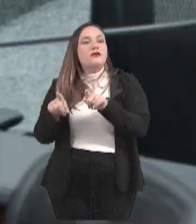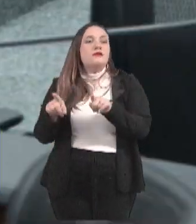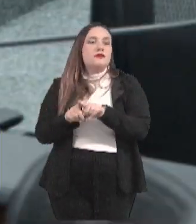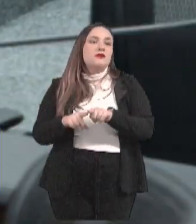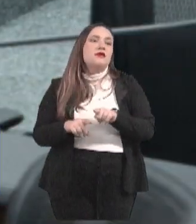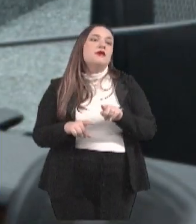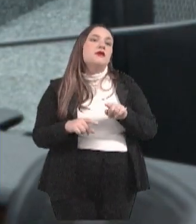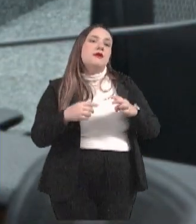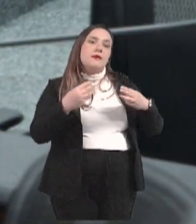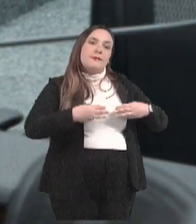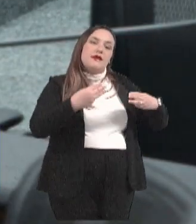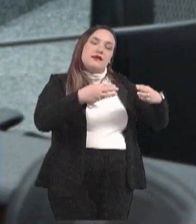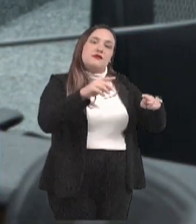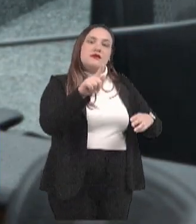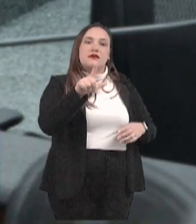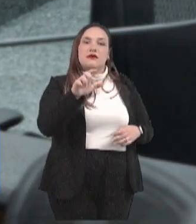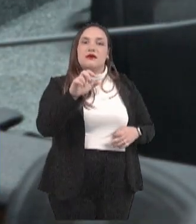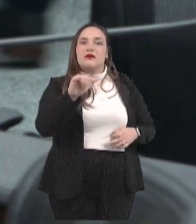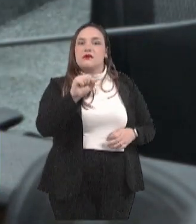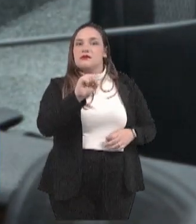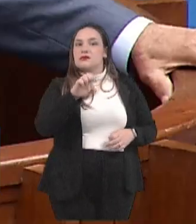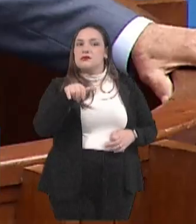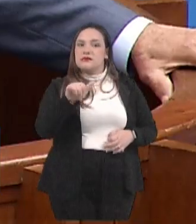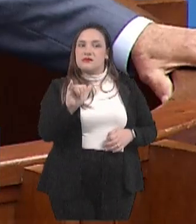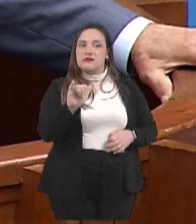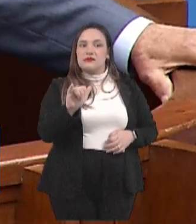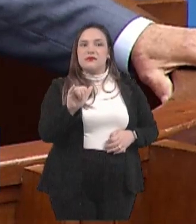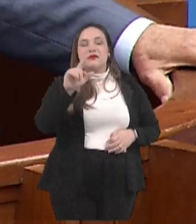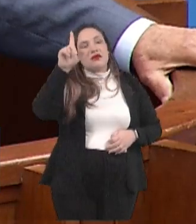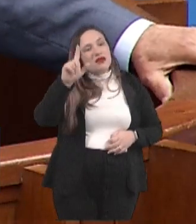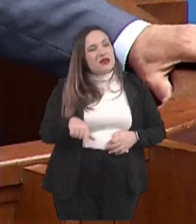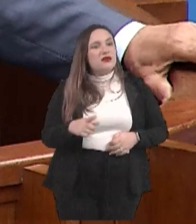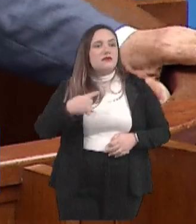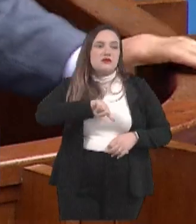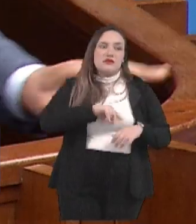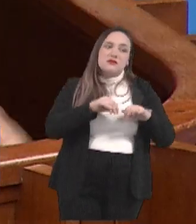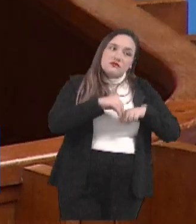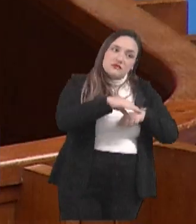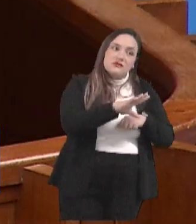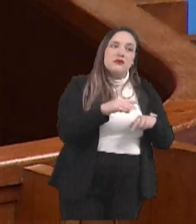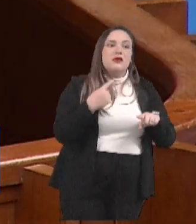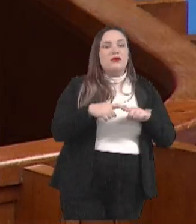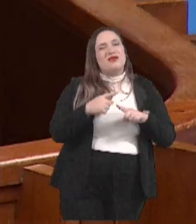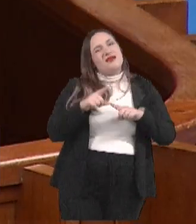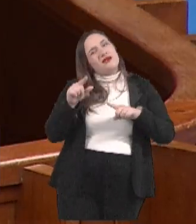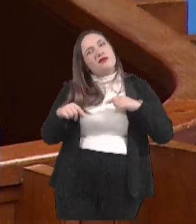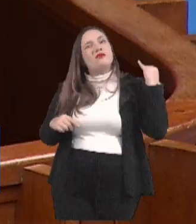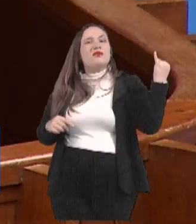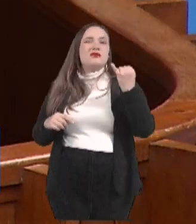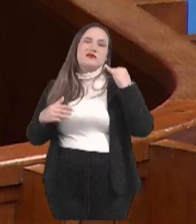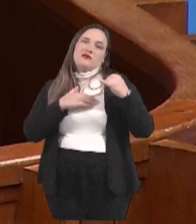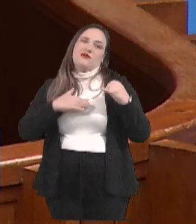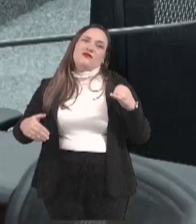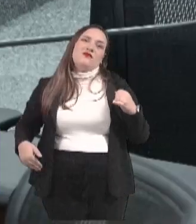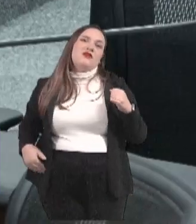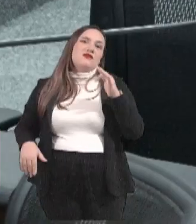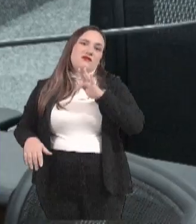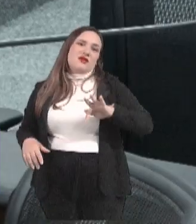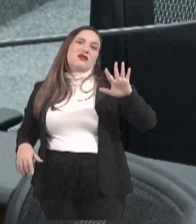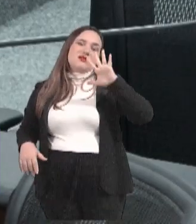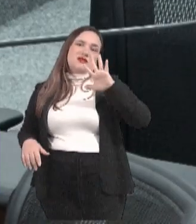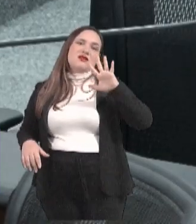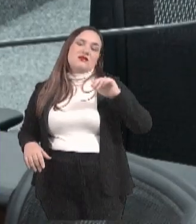Gleice Hoffmann, para a gente poder levar, porque é absolutamente importante que o governo federal, o governo